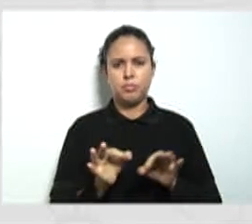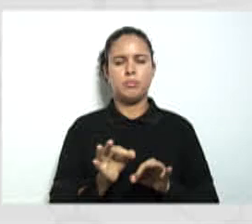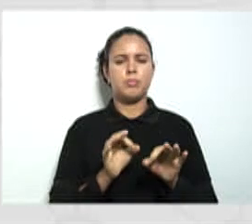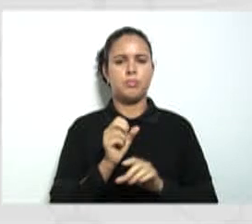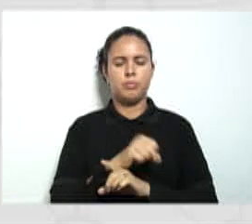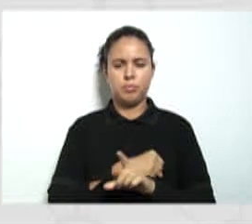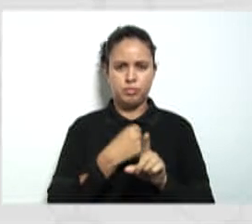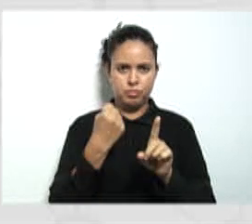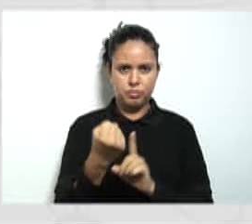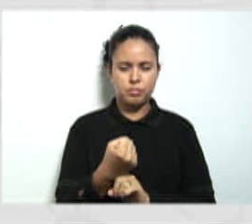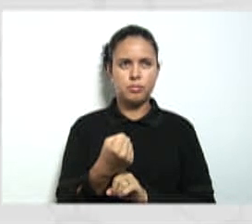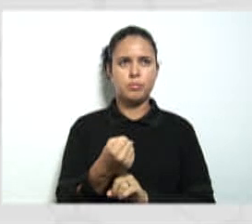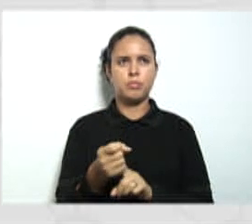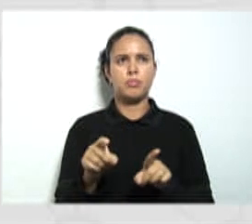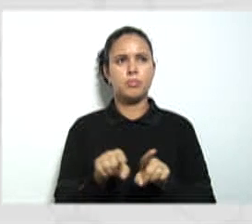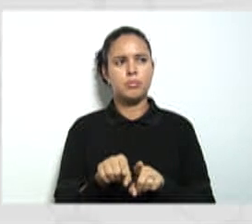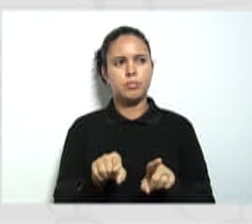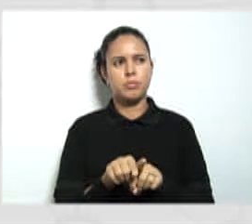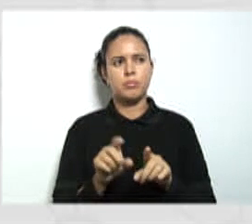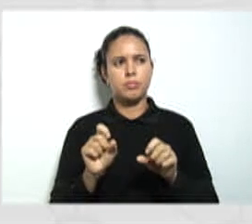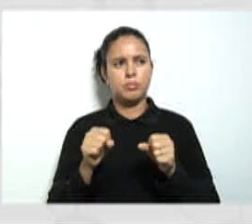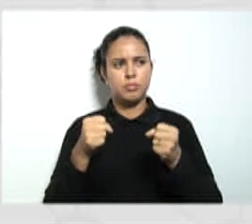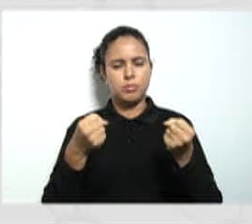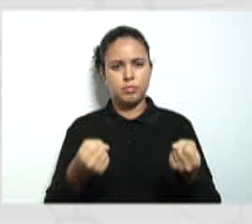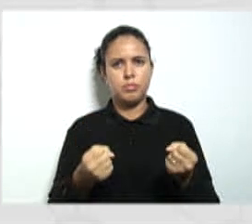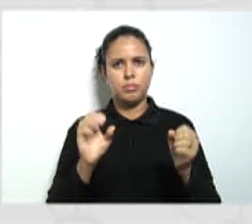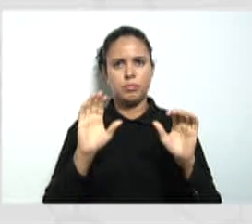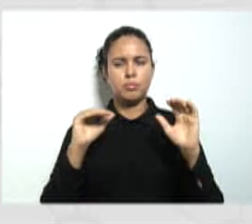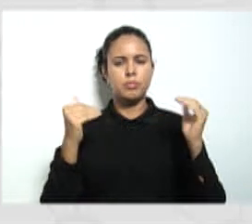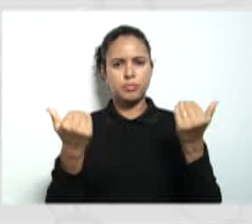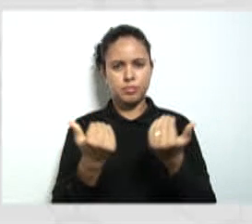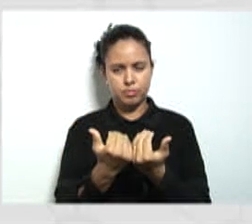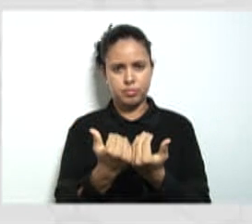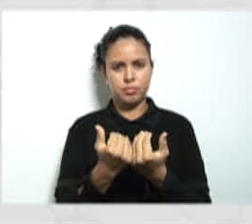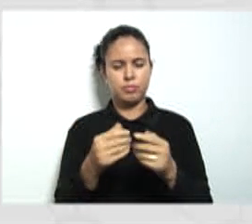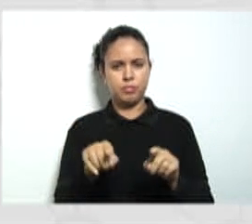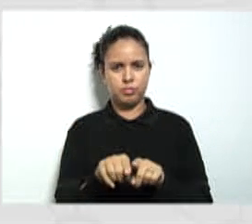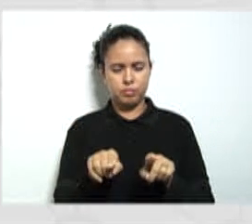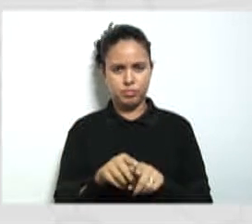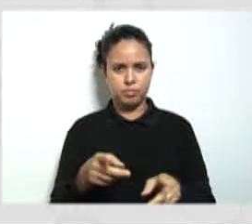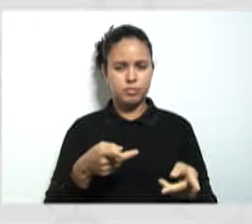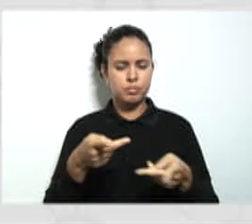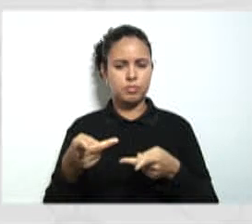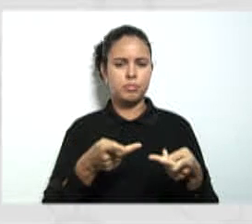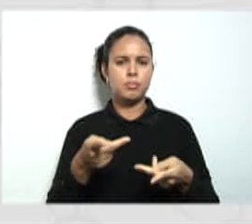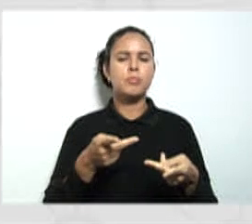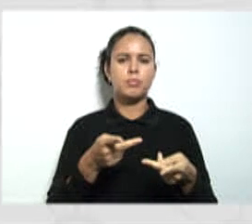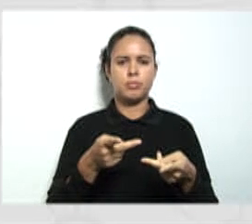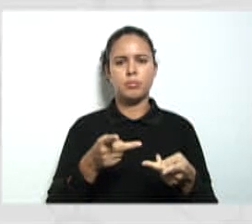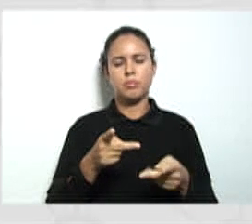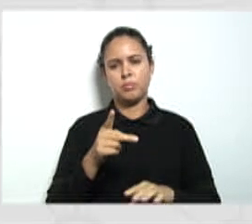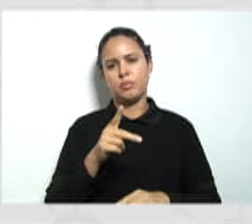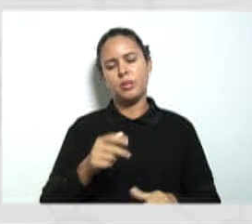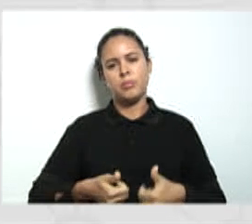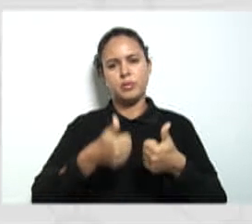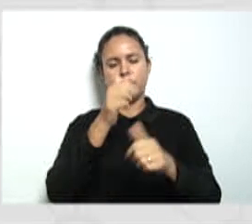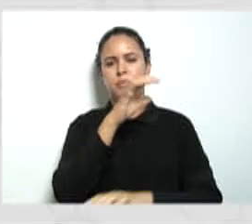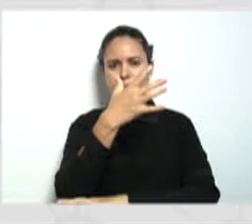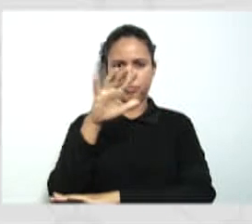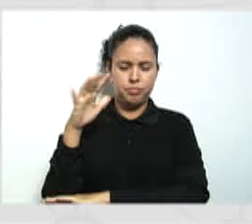social, estímulo à comunidade, participação nos projetos de recuperação ambiental